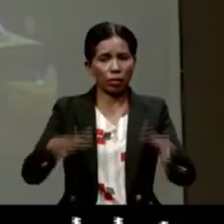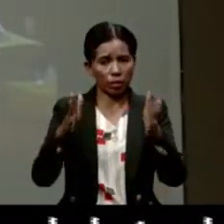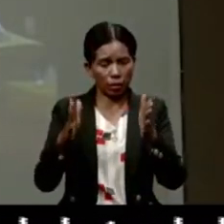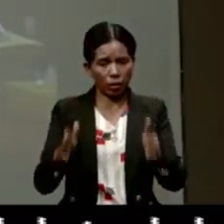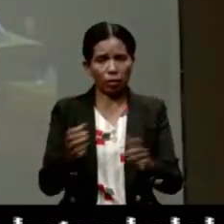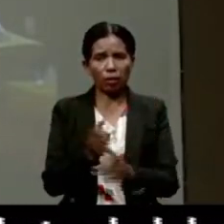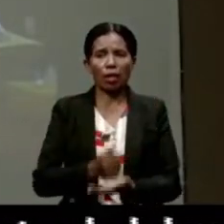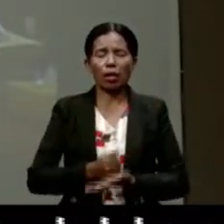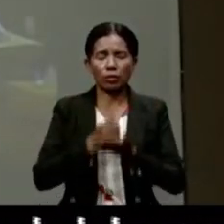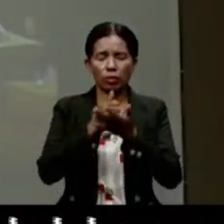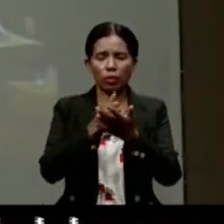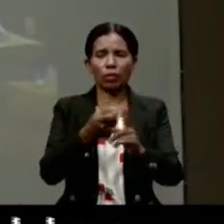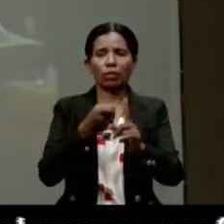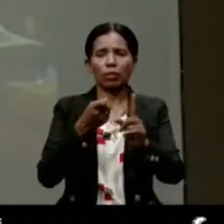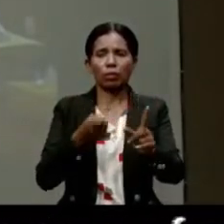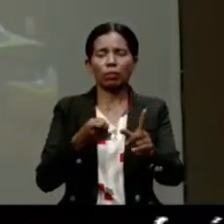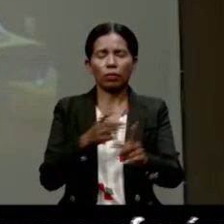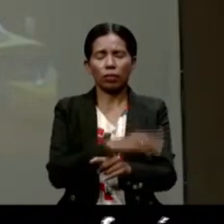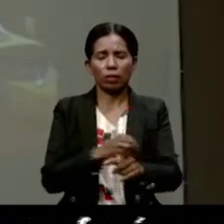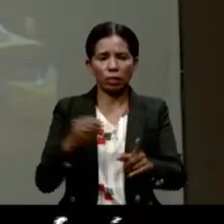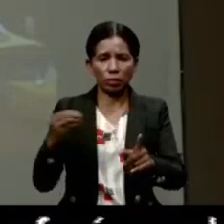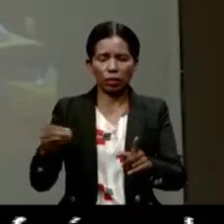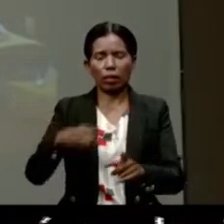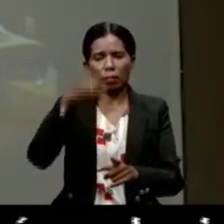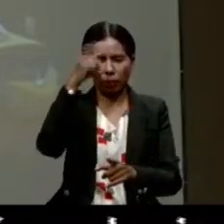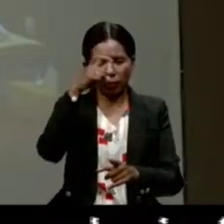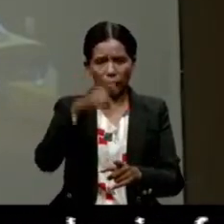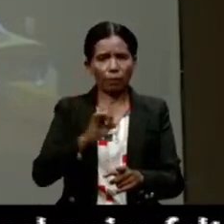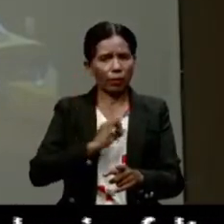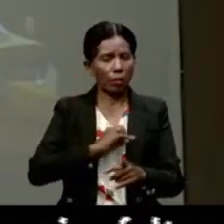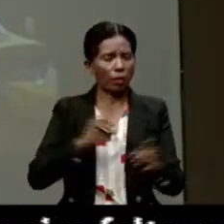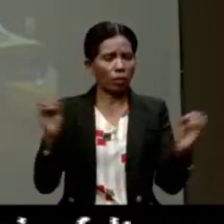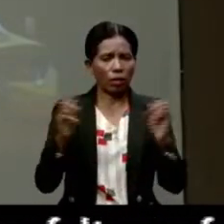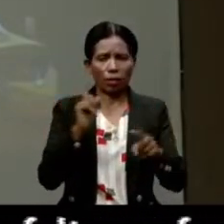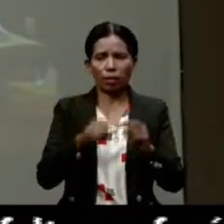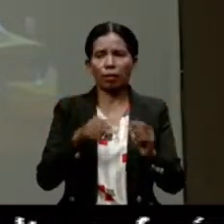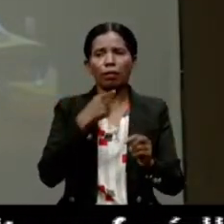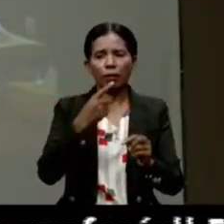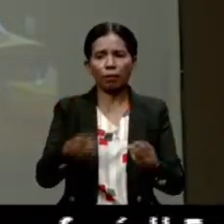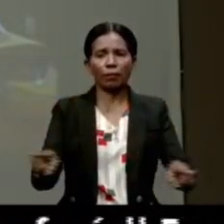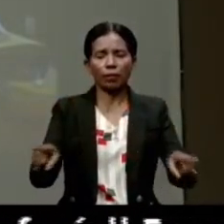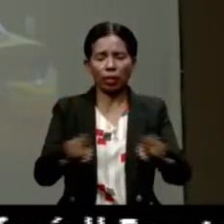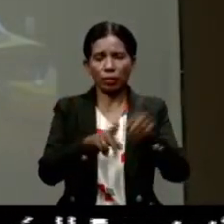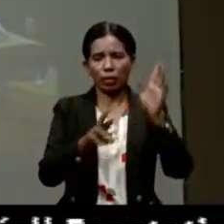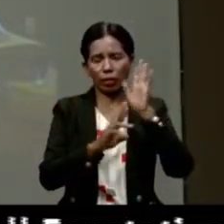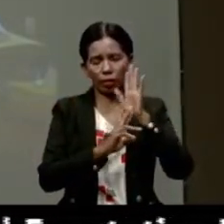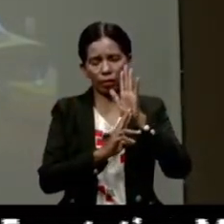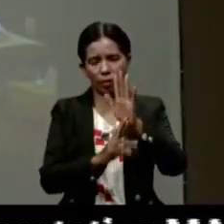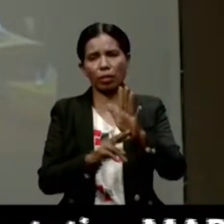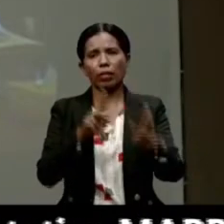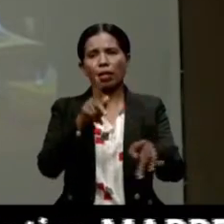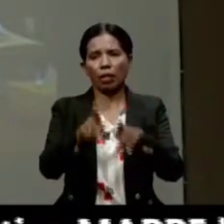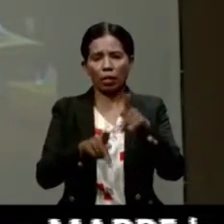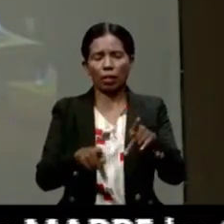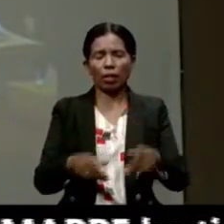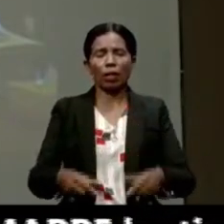halo atendementu ho sirnia meritu haula ia korazen hanesa representante povo